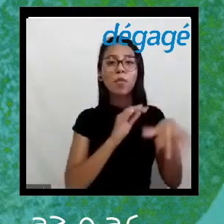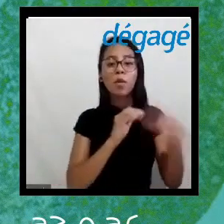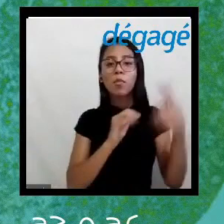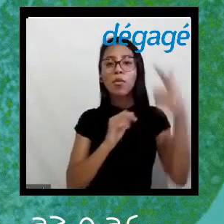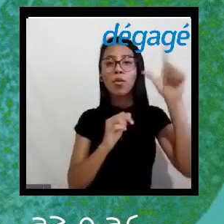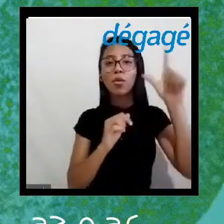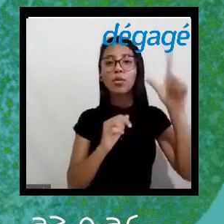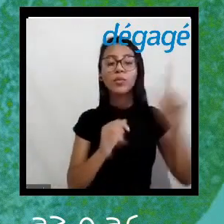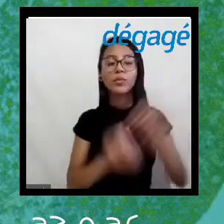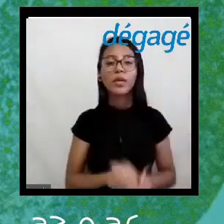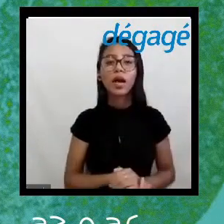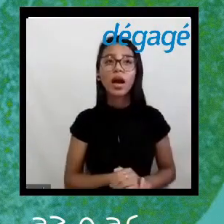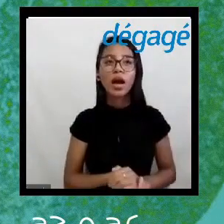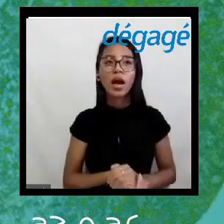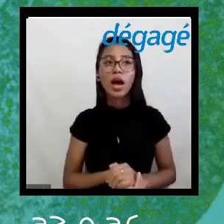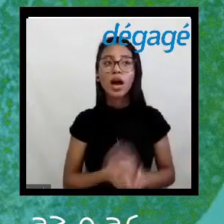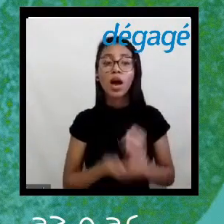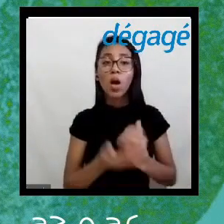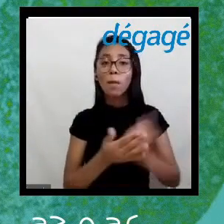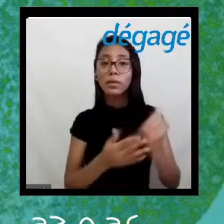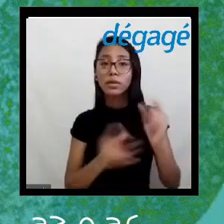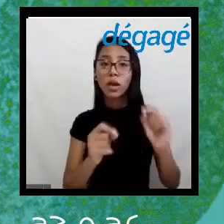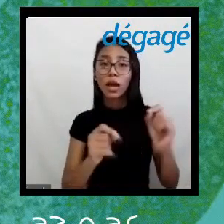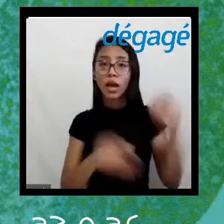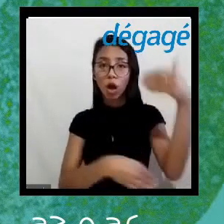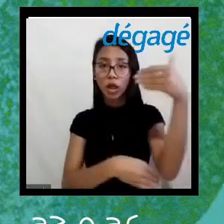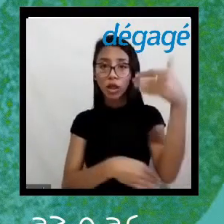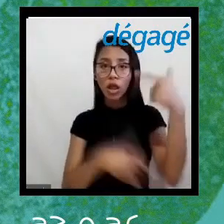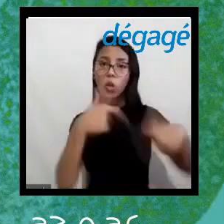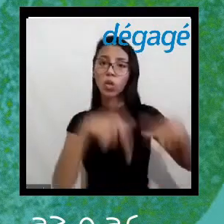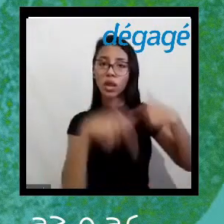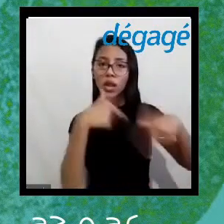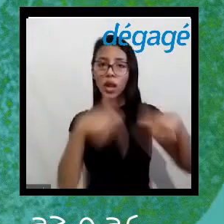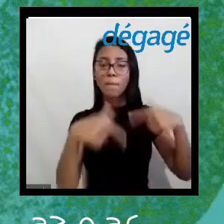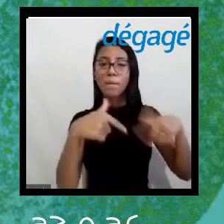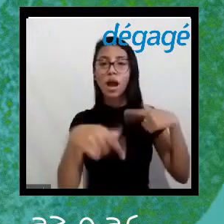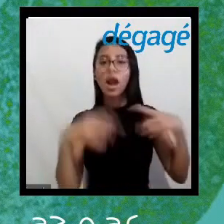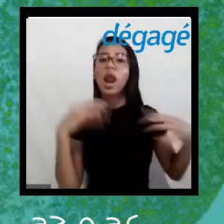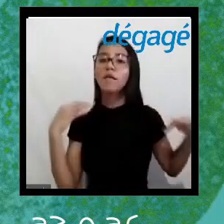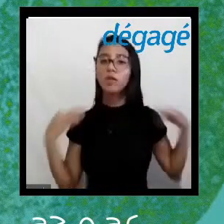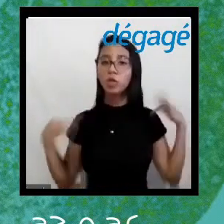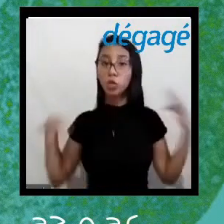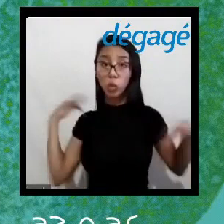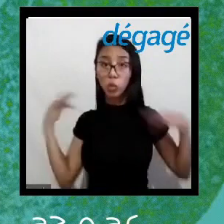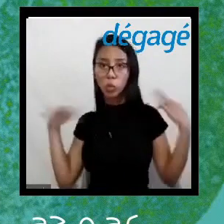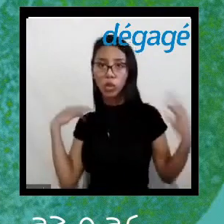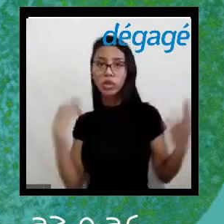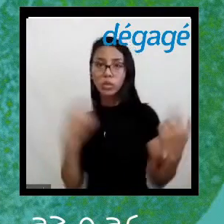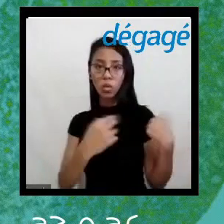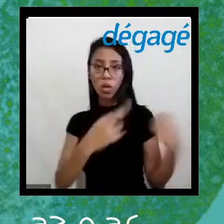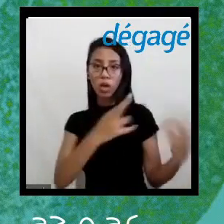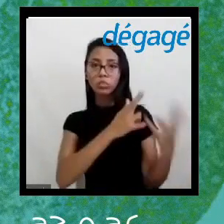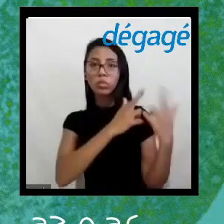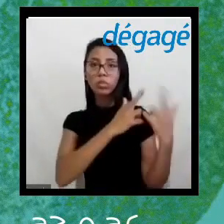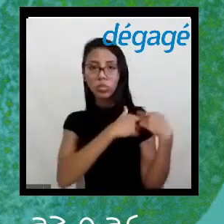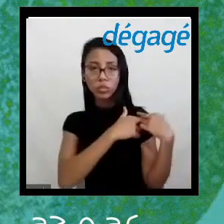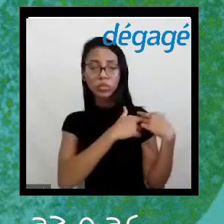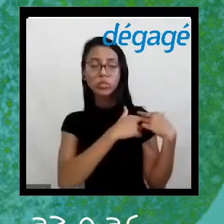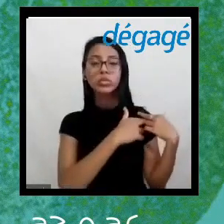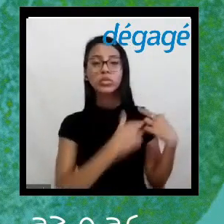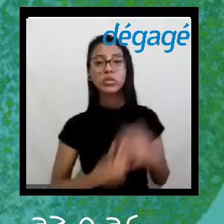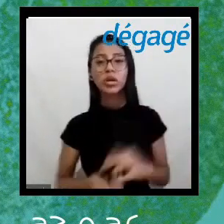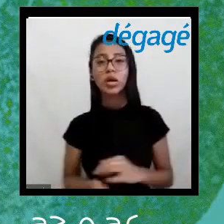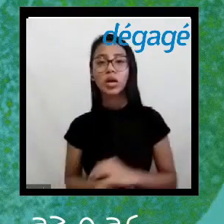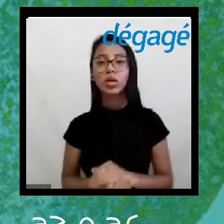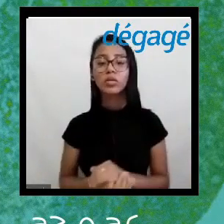Casa da Esperança, a Fundação Permanente, e uma amiga, né, que é no Henrique Jorge, ali